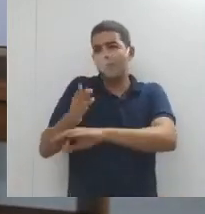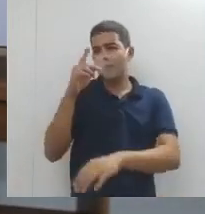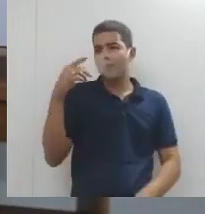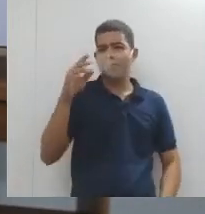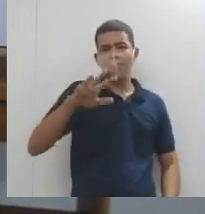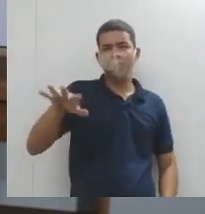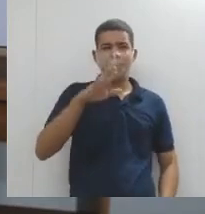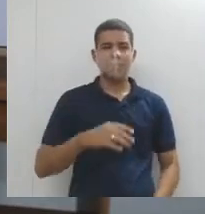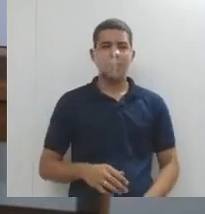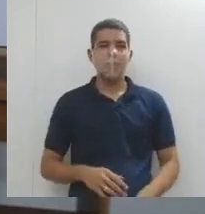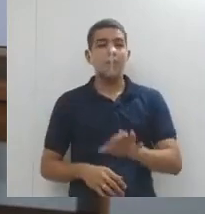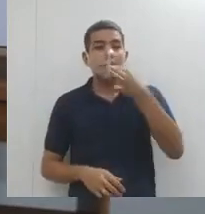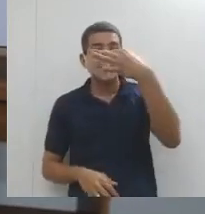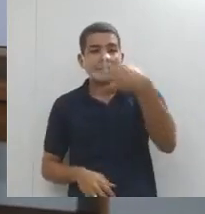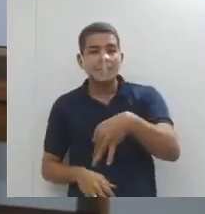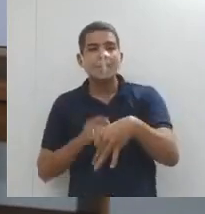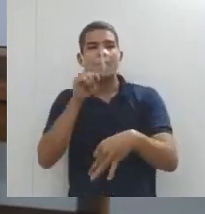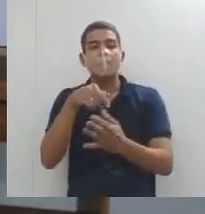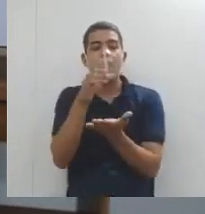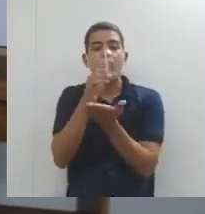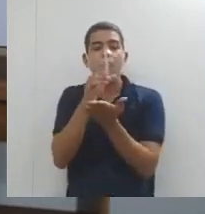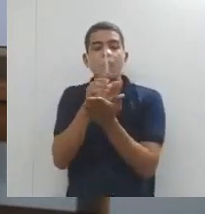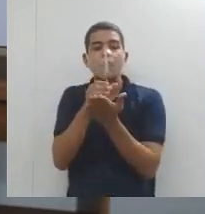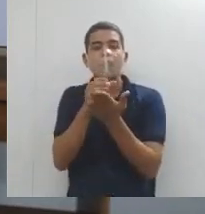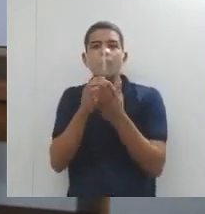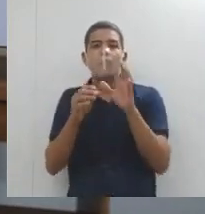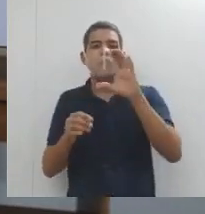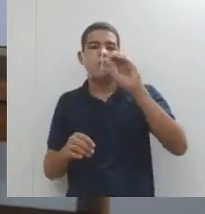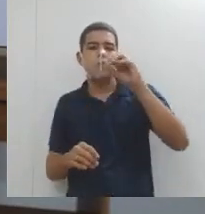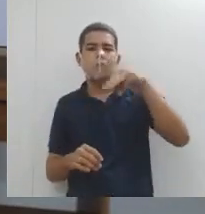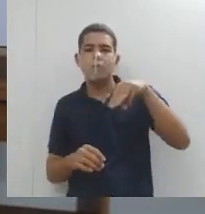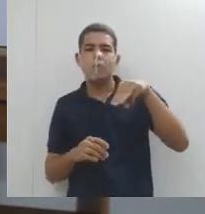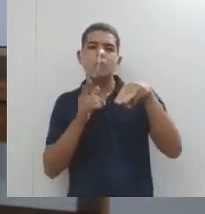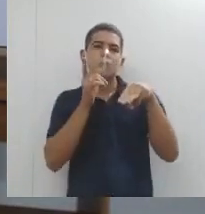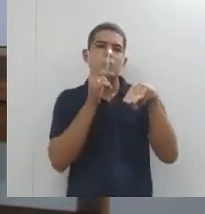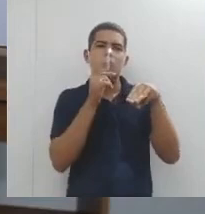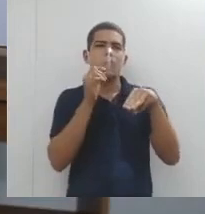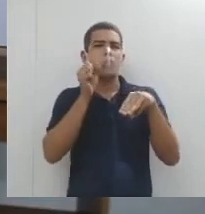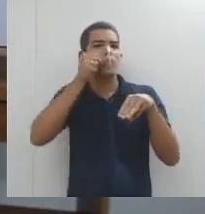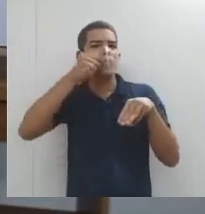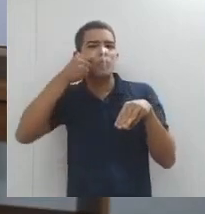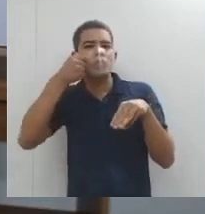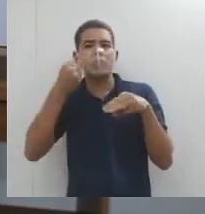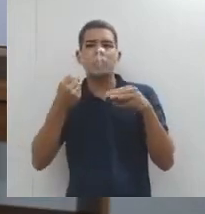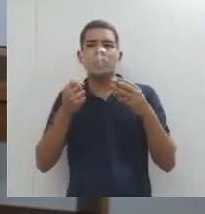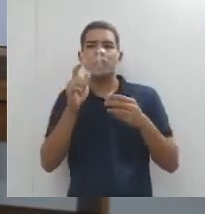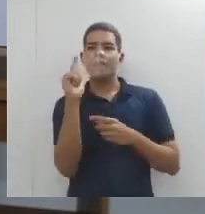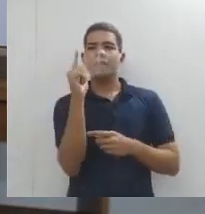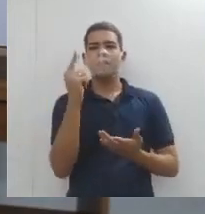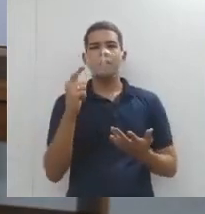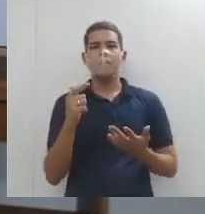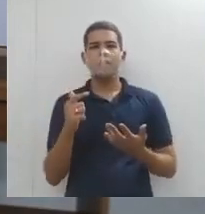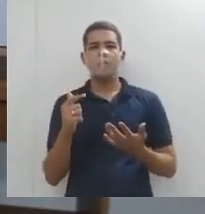é copo com água, copo com suco, copo com refrigerante. Se eu mudo a preposição, eu